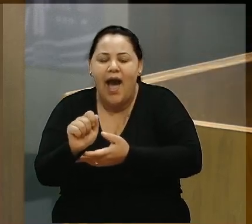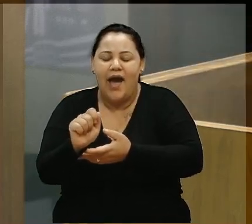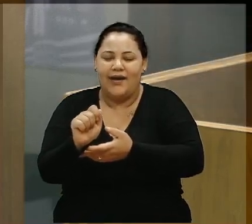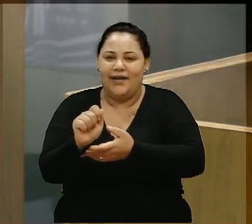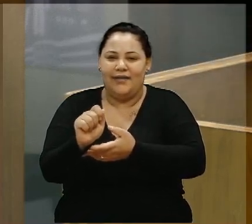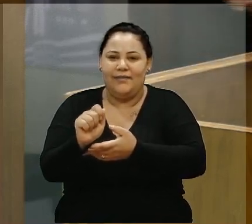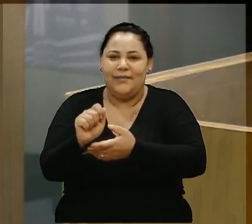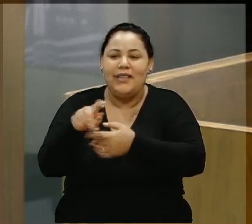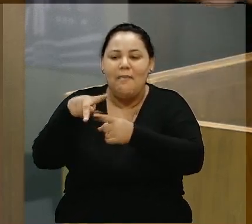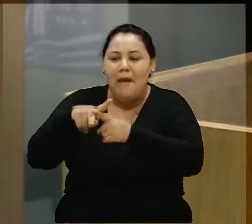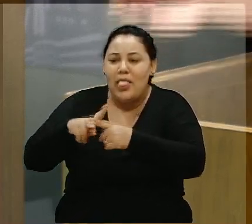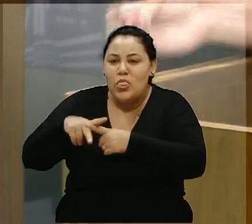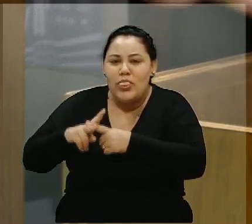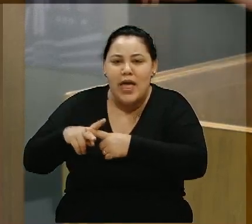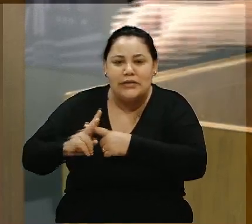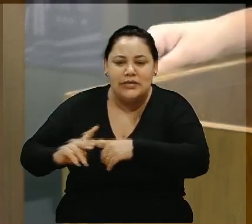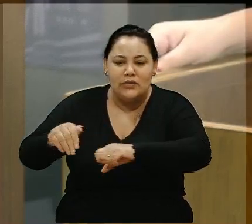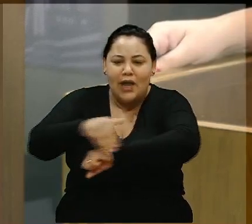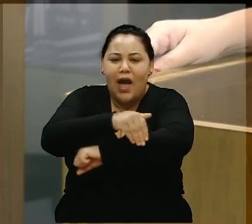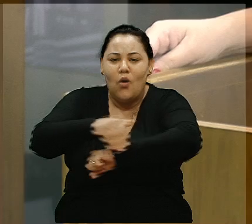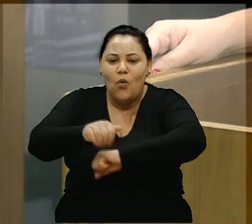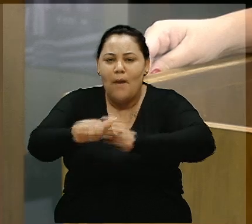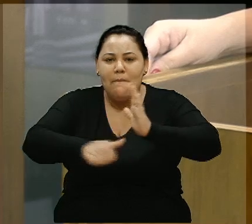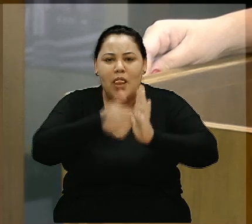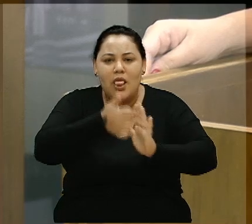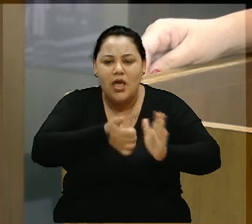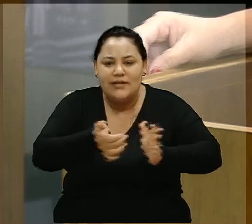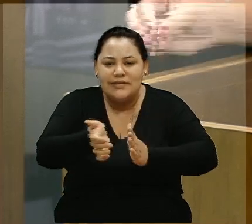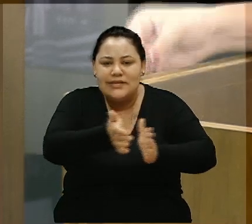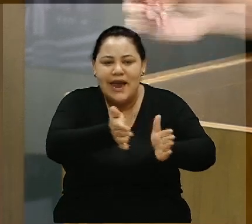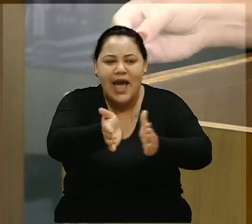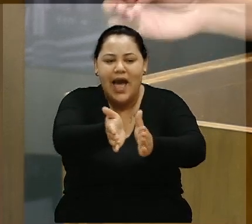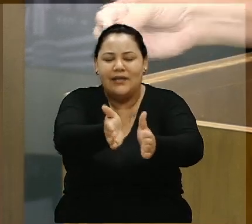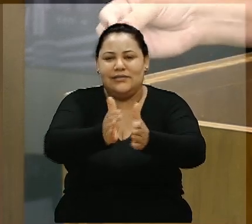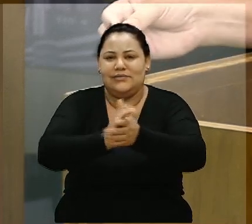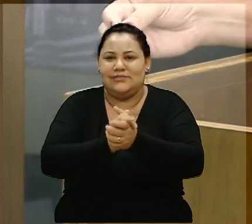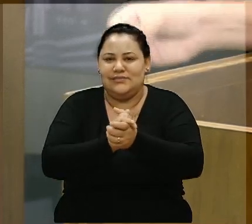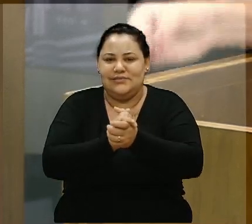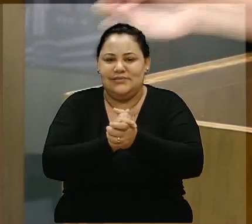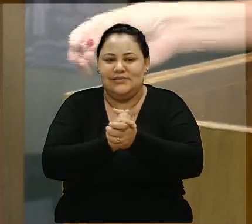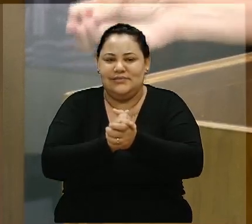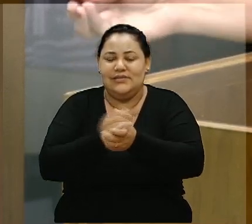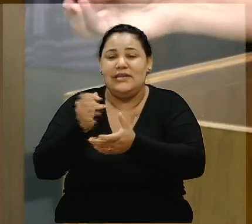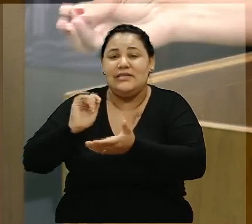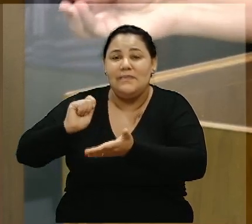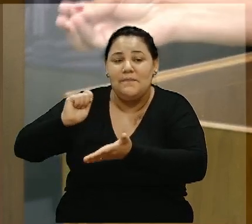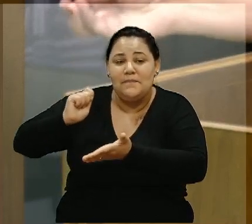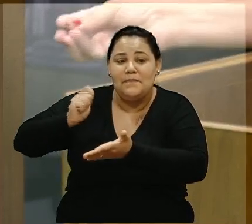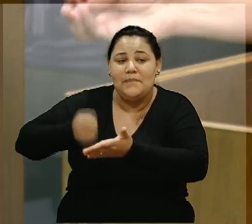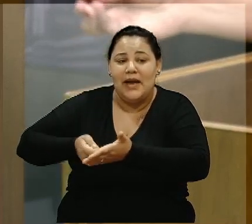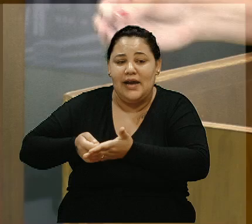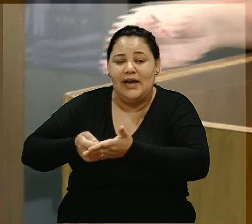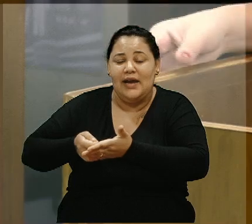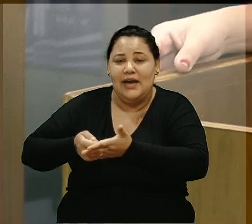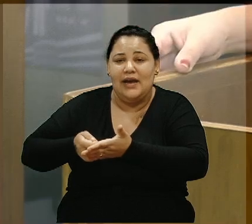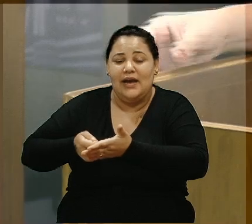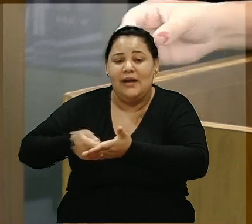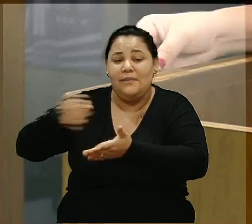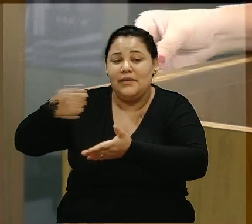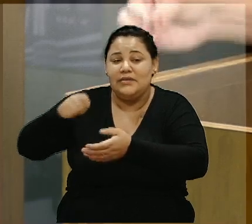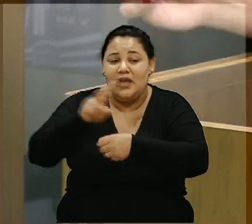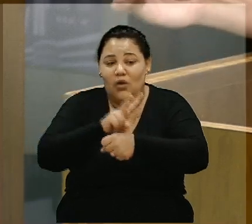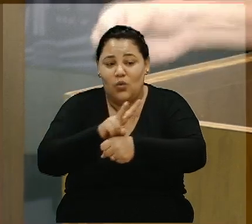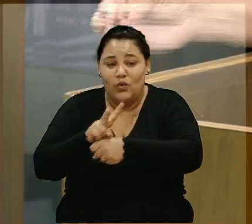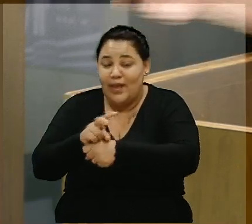paga o IPVA para ter as melhores estradas. E se vamos pagar um pedágio, que essa estrada seja bem cuidada. Que